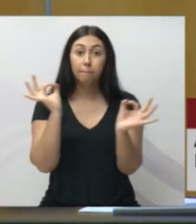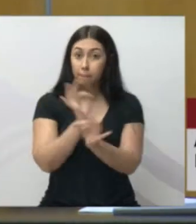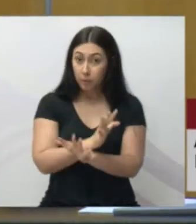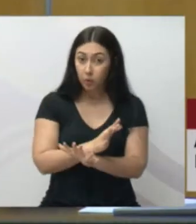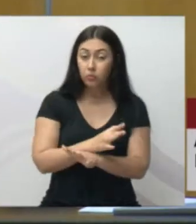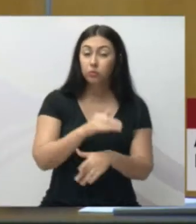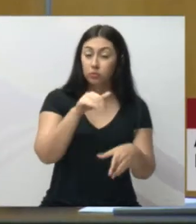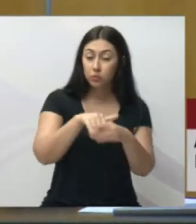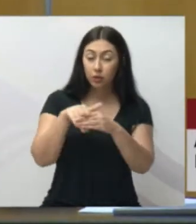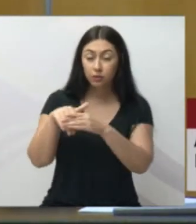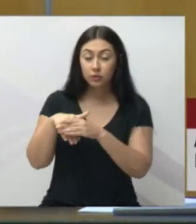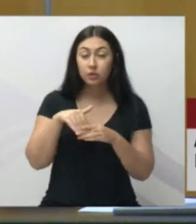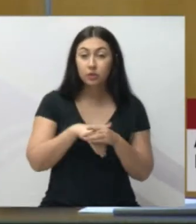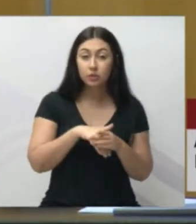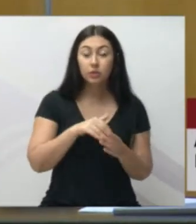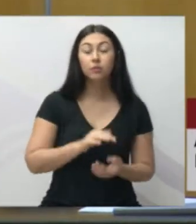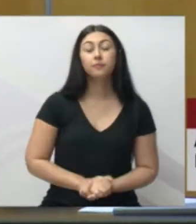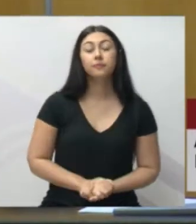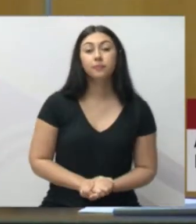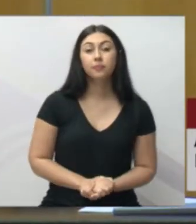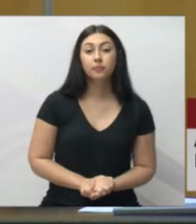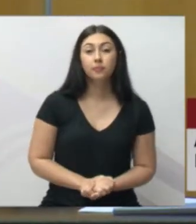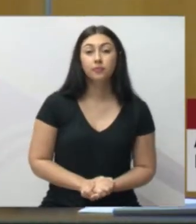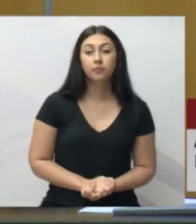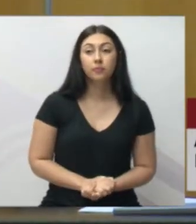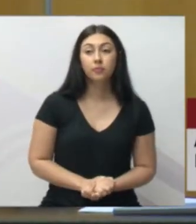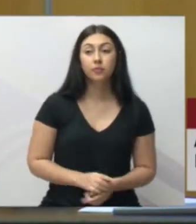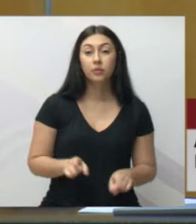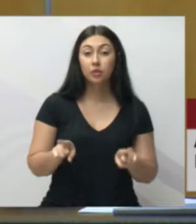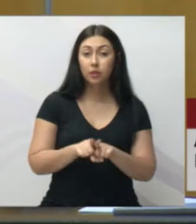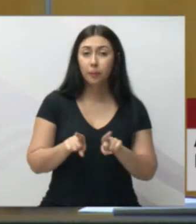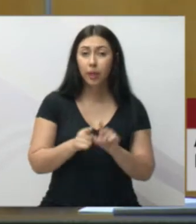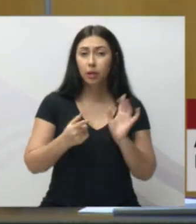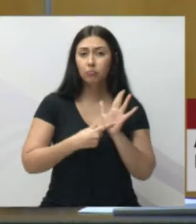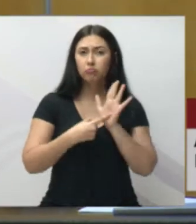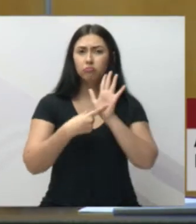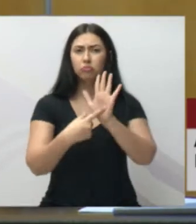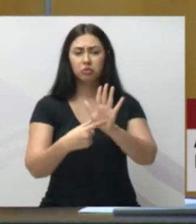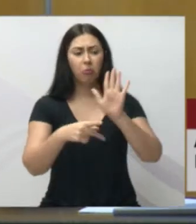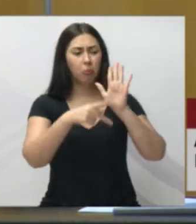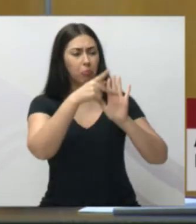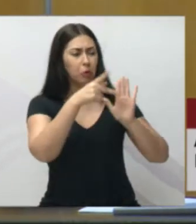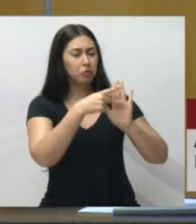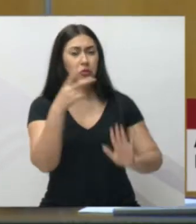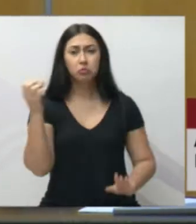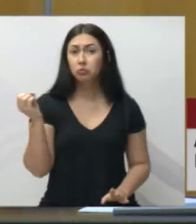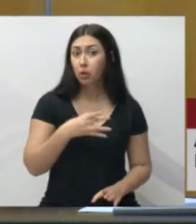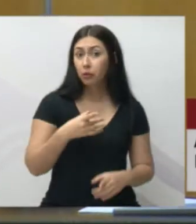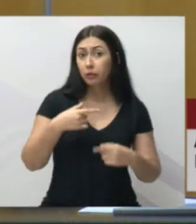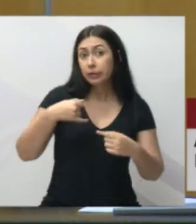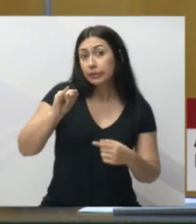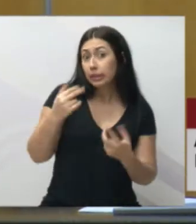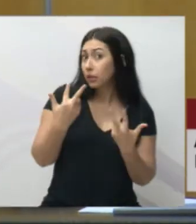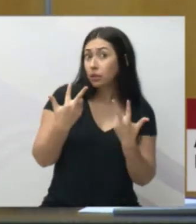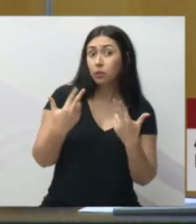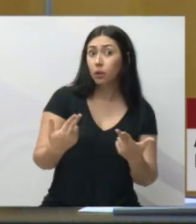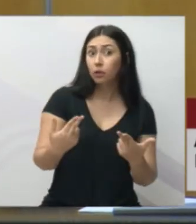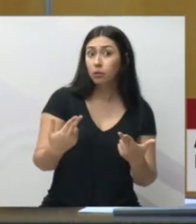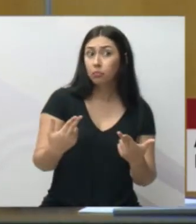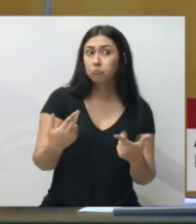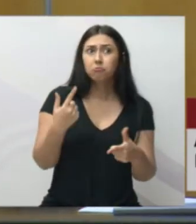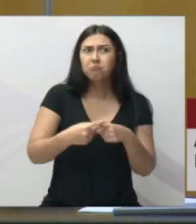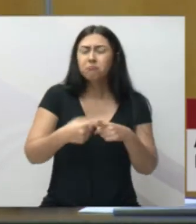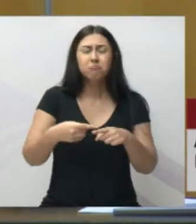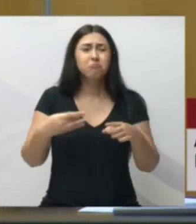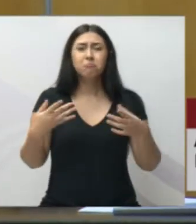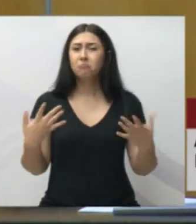plenário, considerando que a apresentação de nova proposição com os mesmos objetivos não possui razão lógica